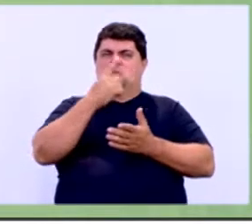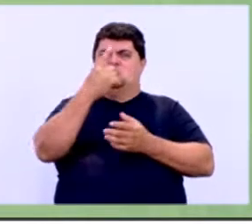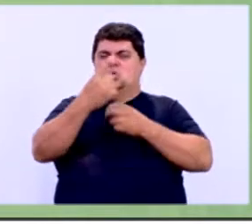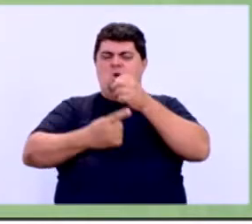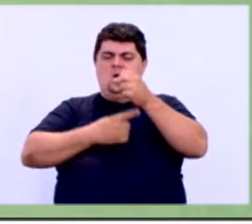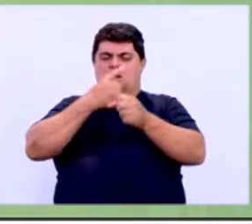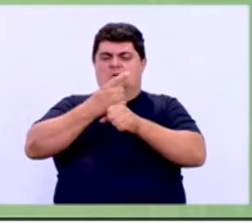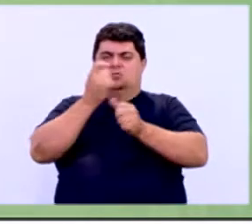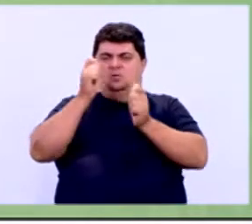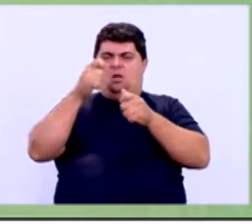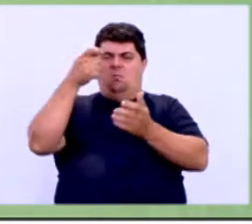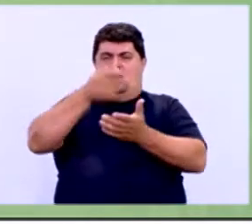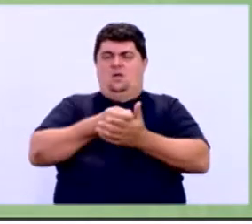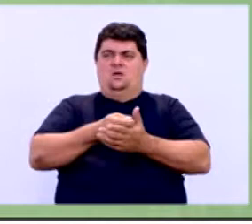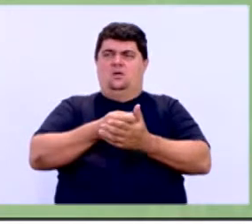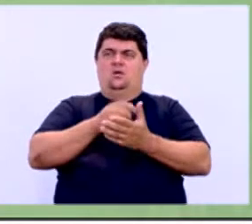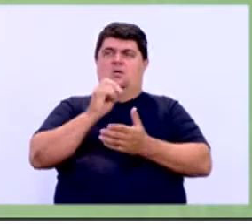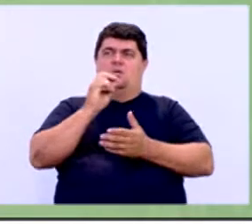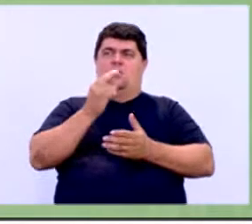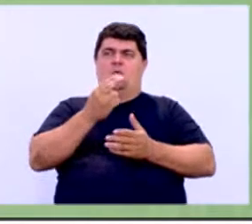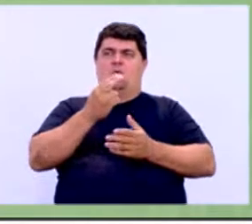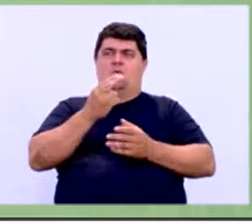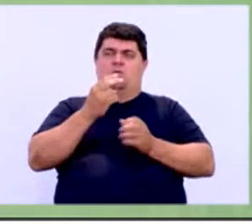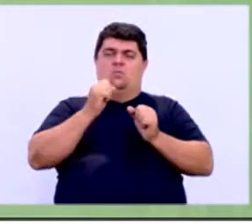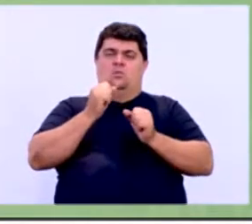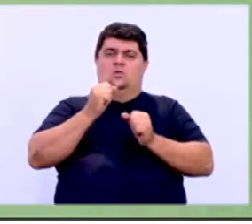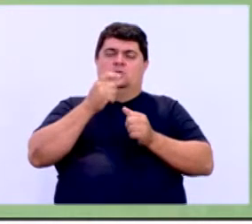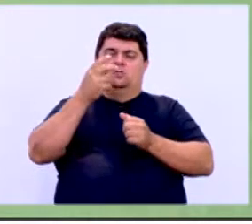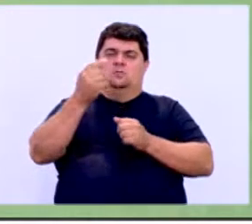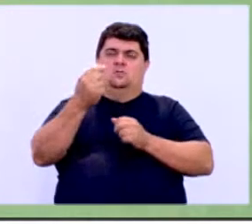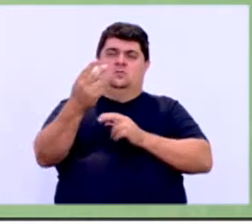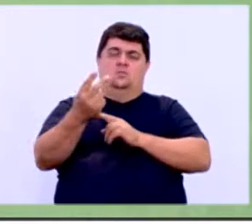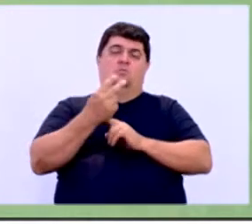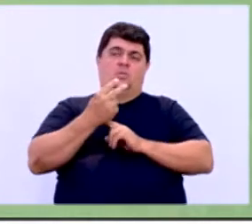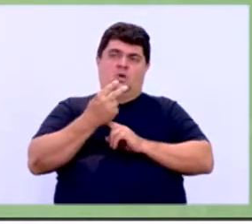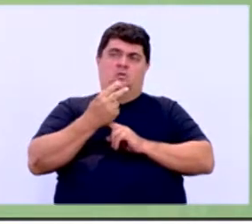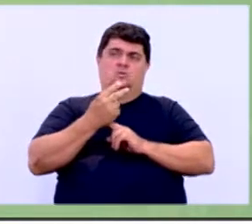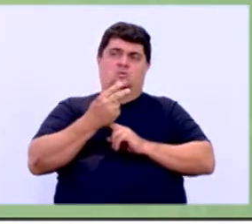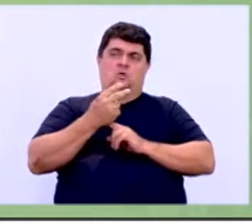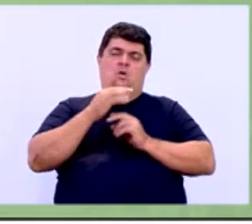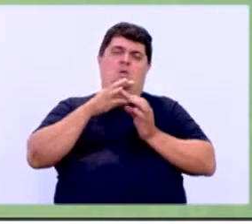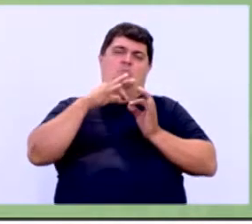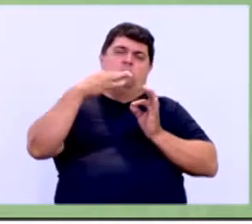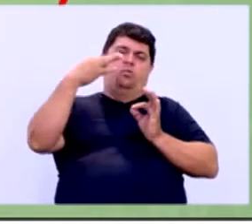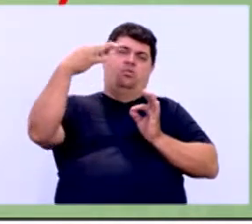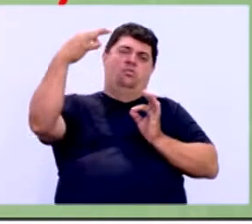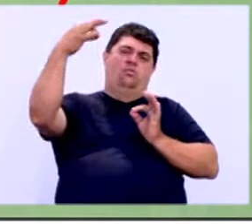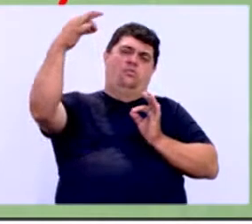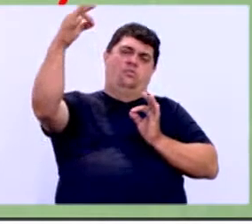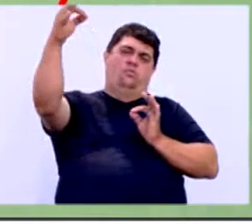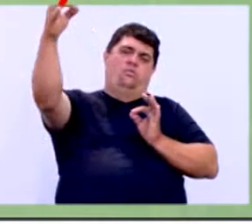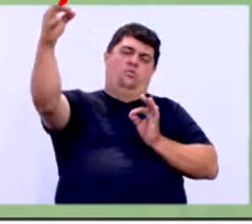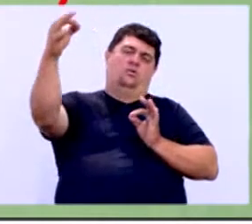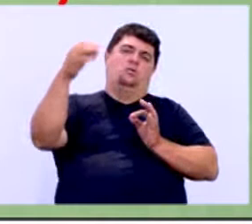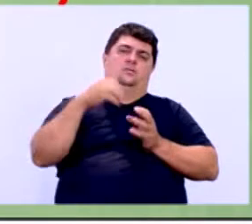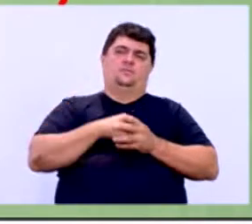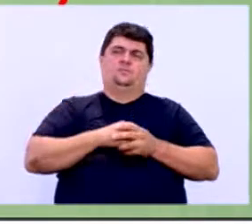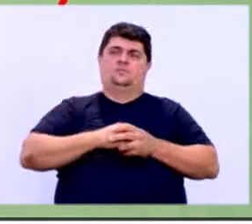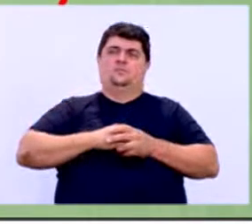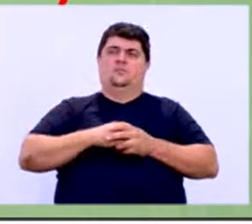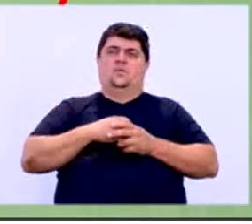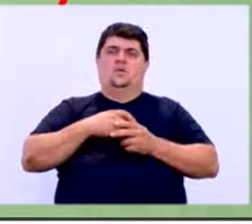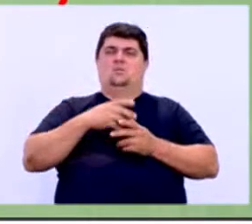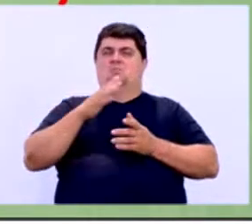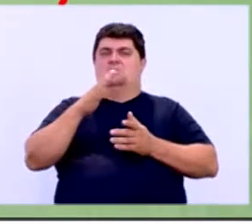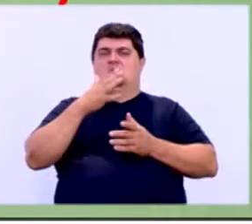ano, né? Ou a empresa pode ter empréstimos também a longo prazo, né, com durações aí